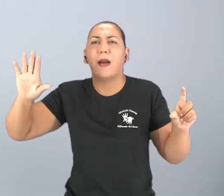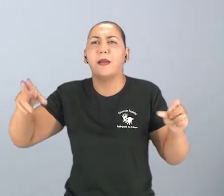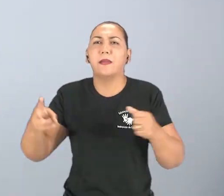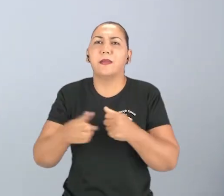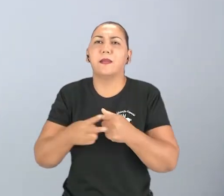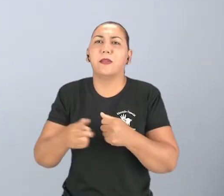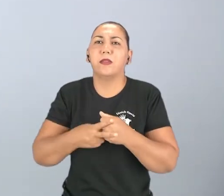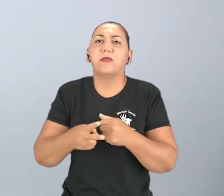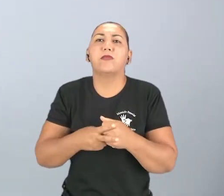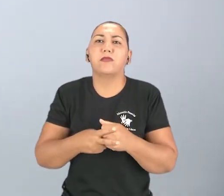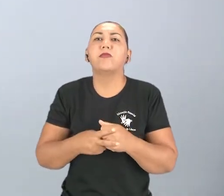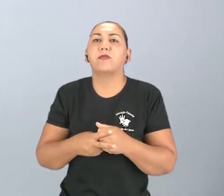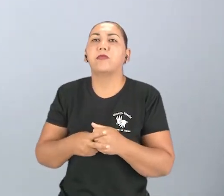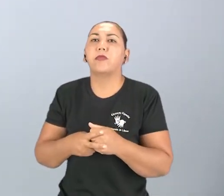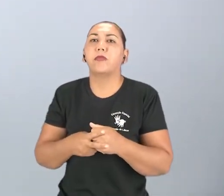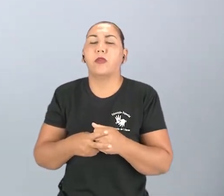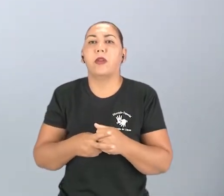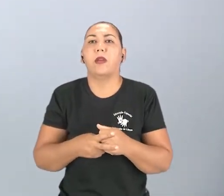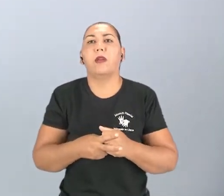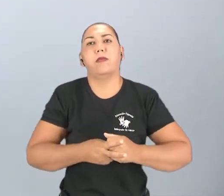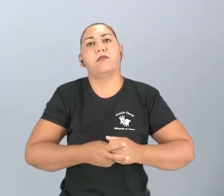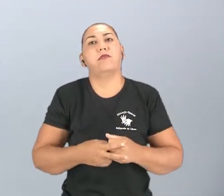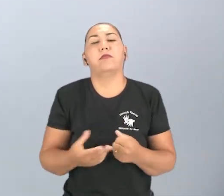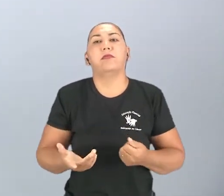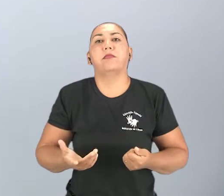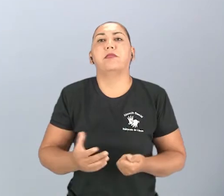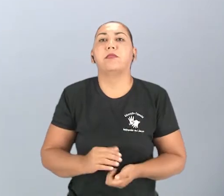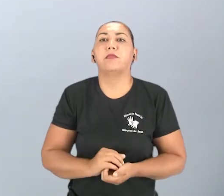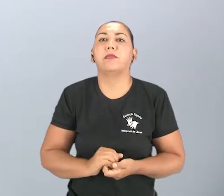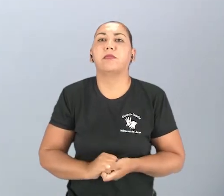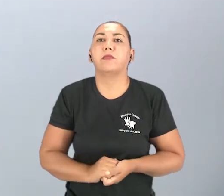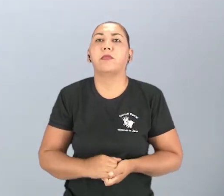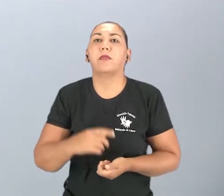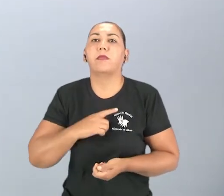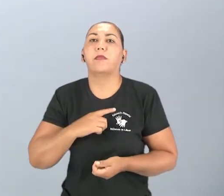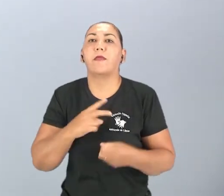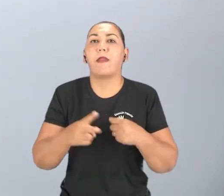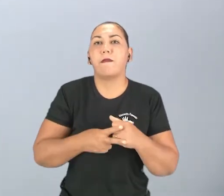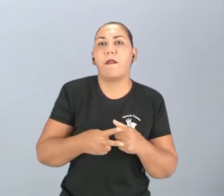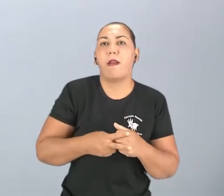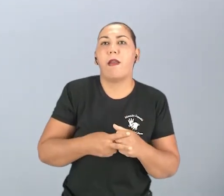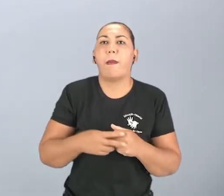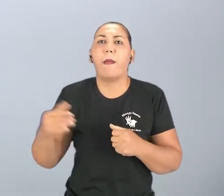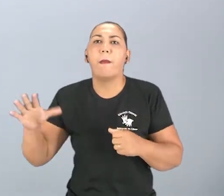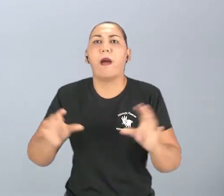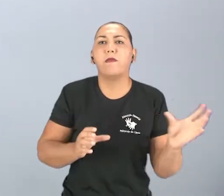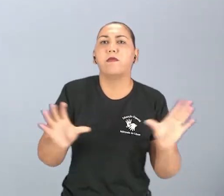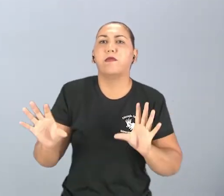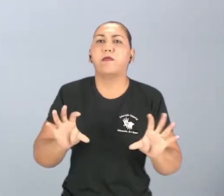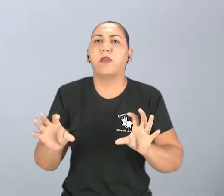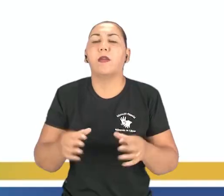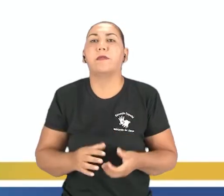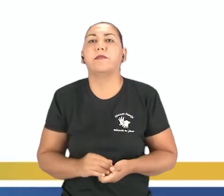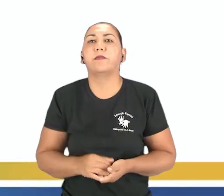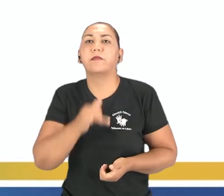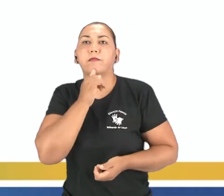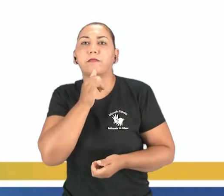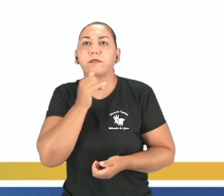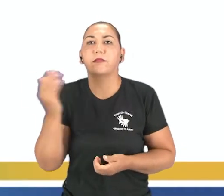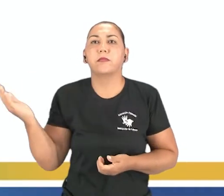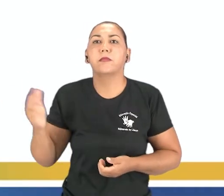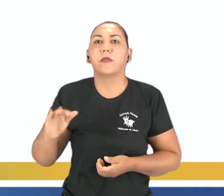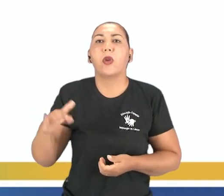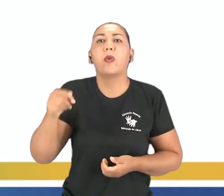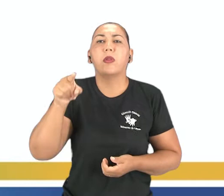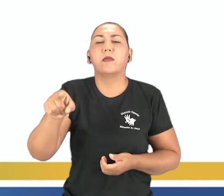verbo ou mais de um verbo ou locução verbal, né? Tem que ter mais de uma forma verbal, tá bom? Vamos ver os exemplos? Quando você